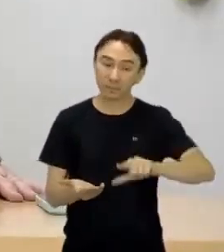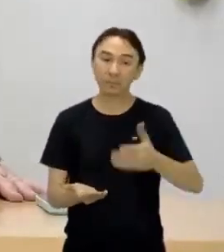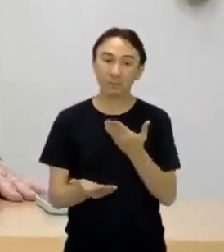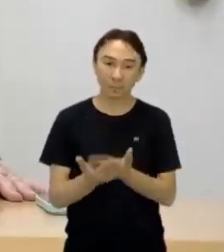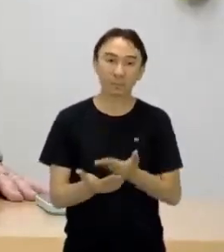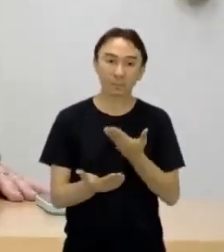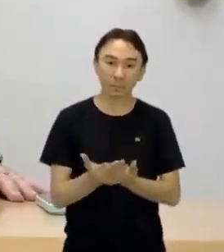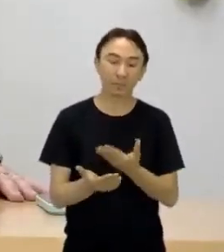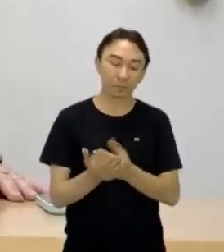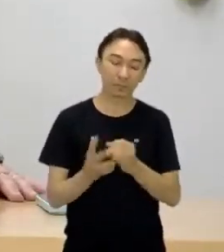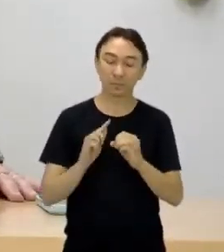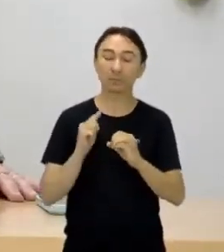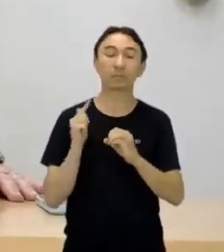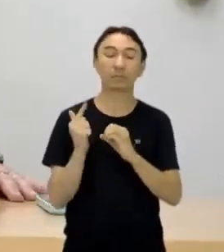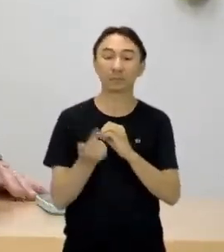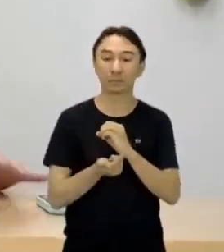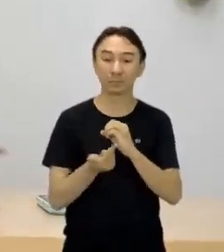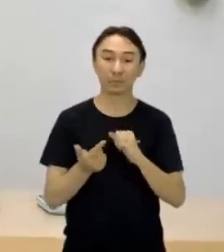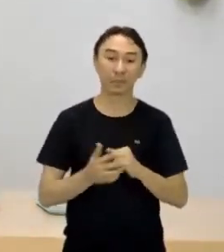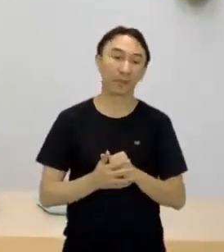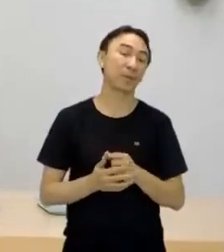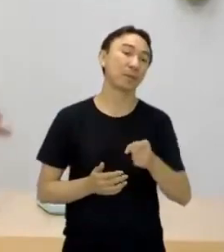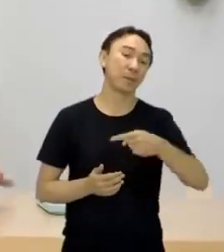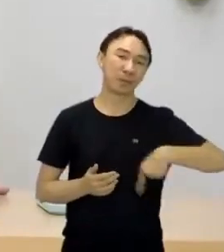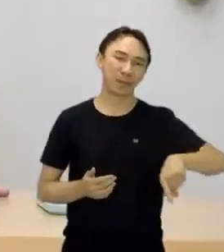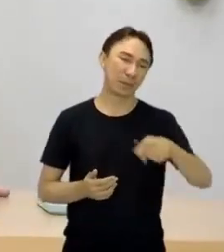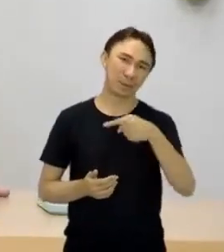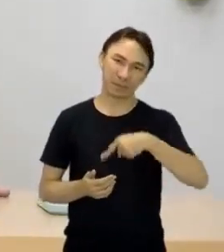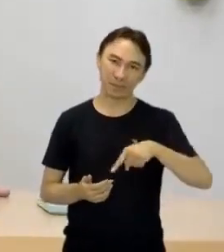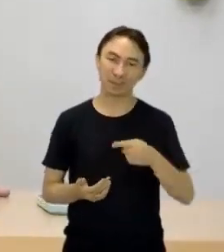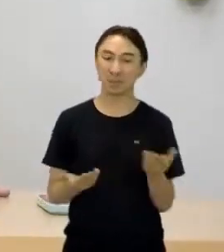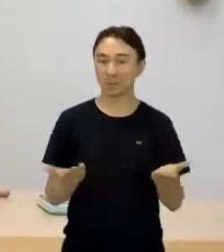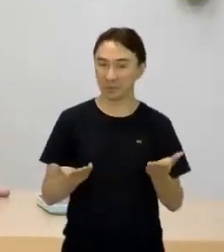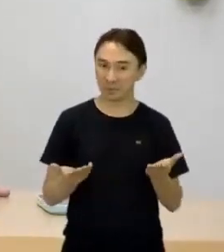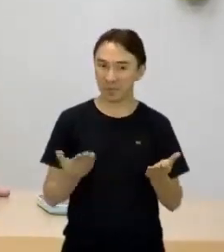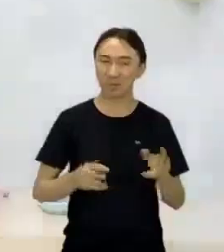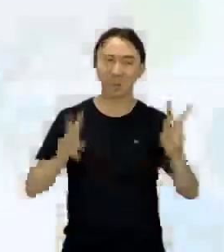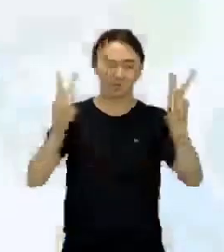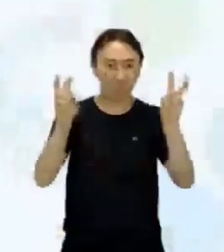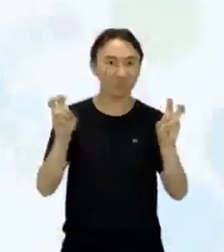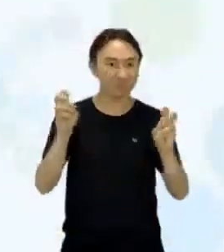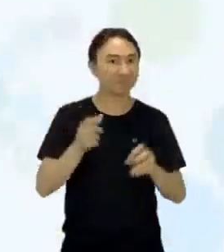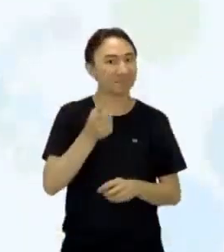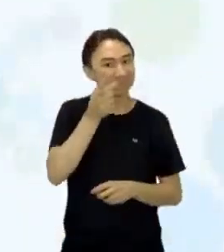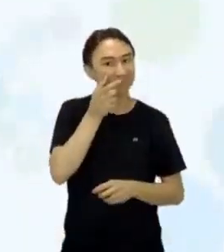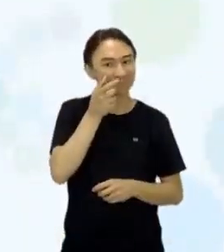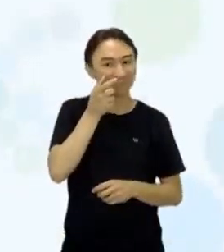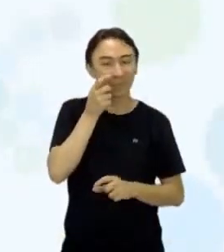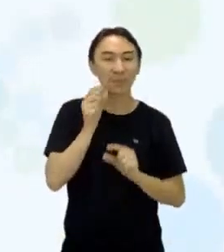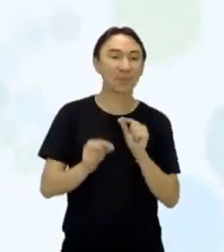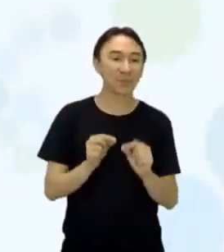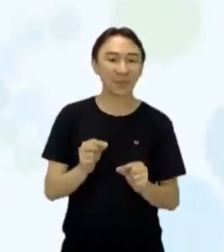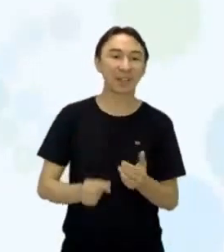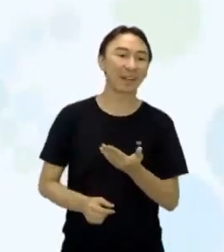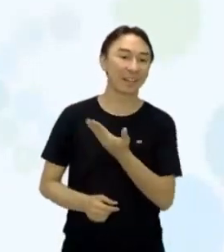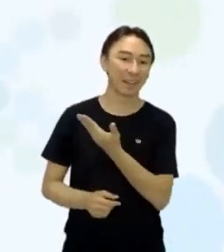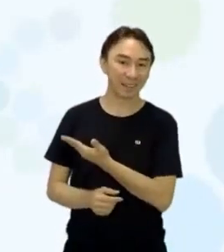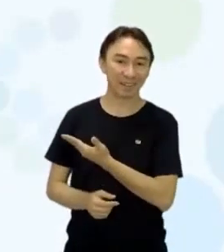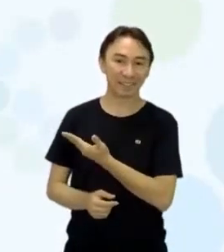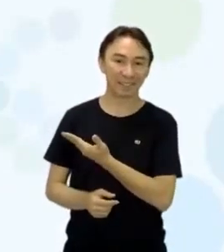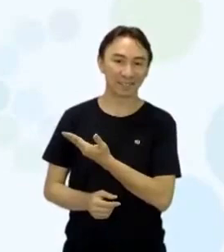de geografia, que vamos falar aí sobre um assunto bem interessante. Pode colocar aí na tela, indicadores